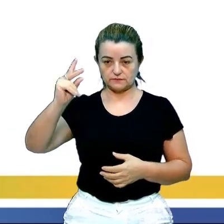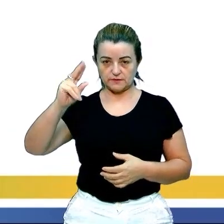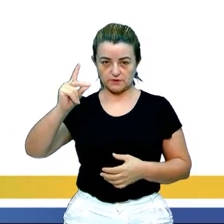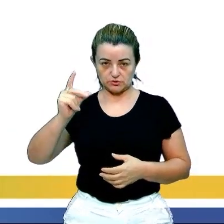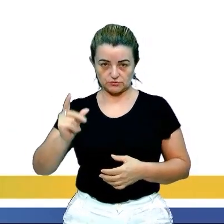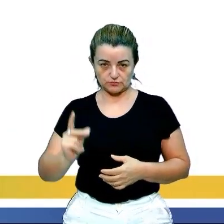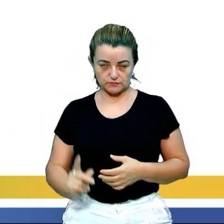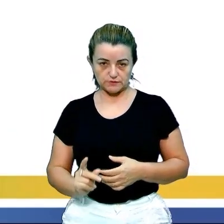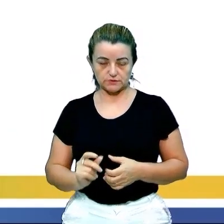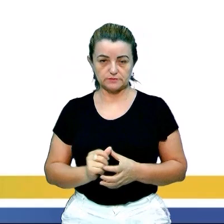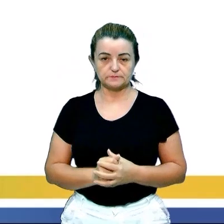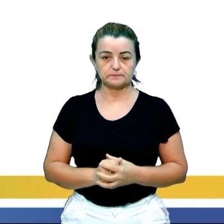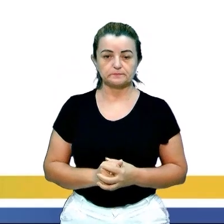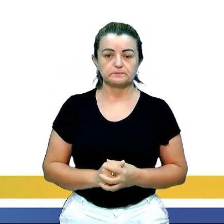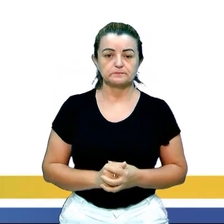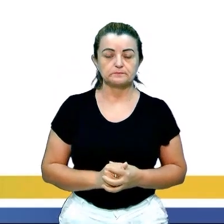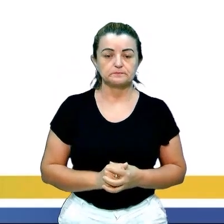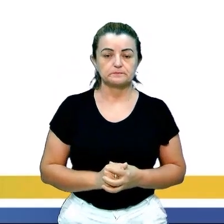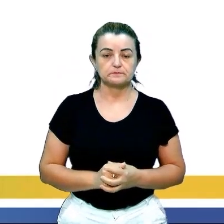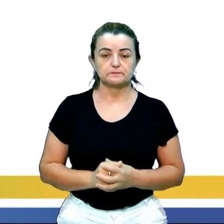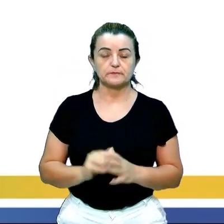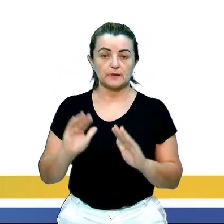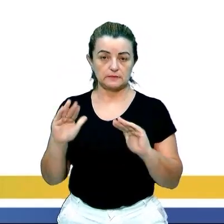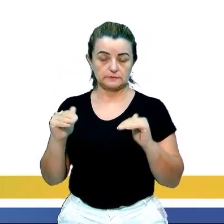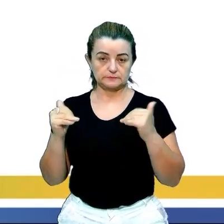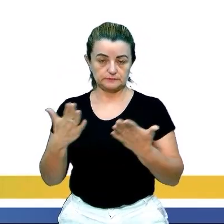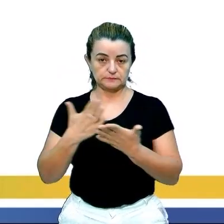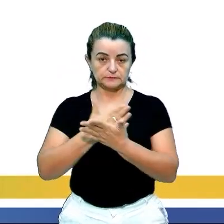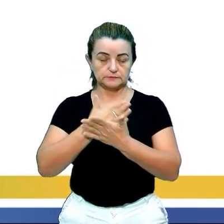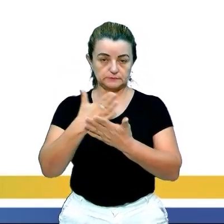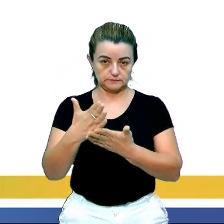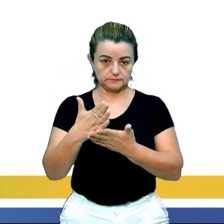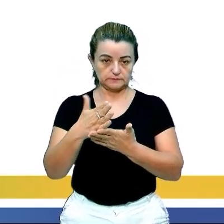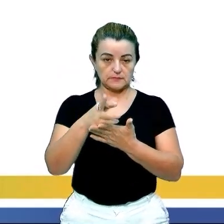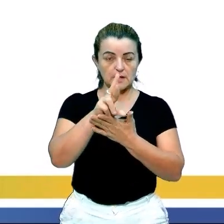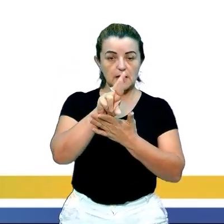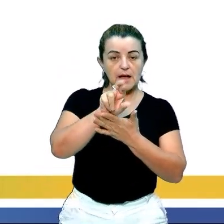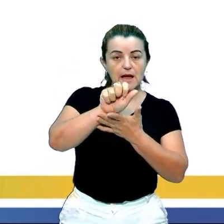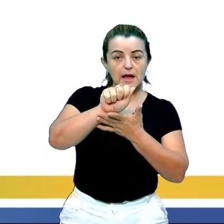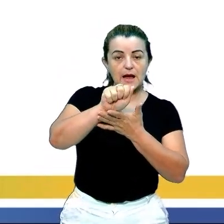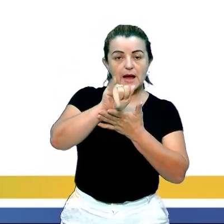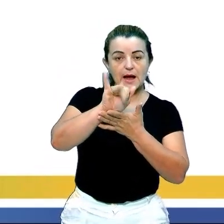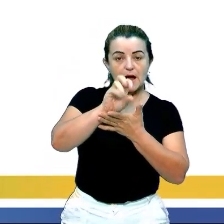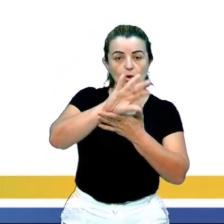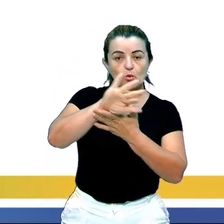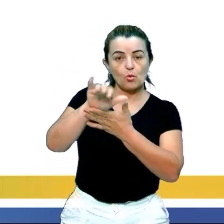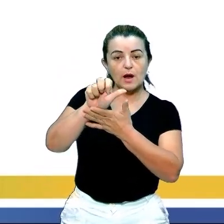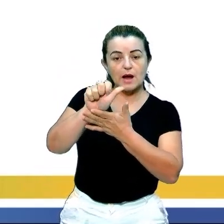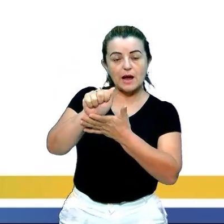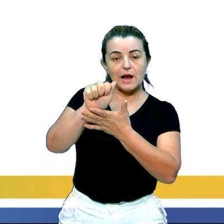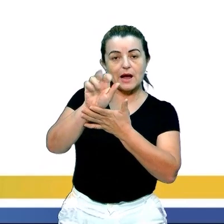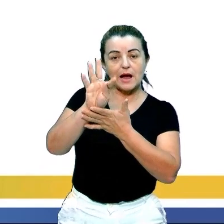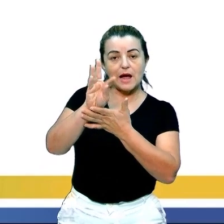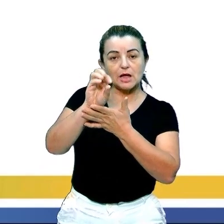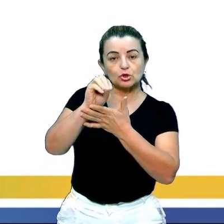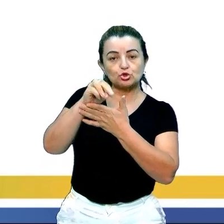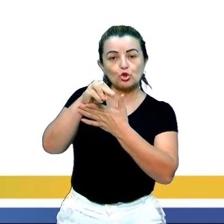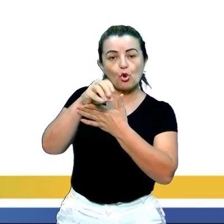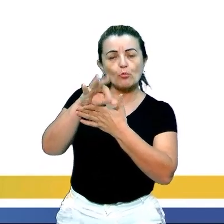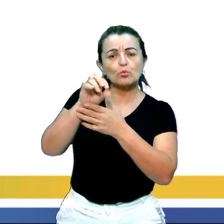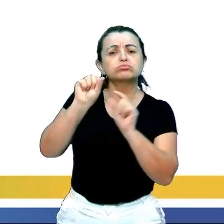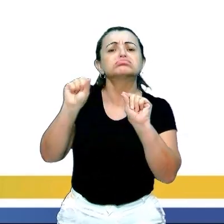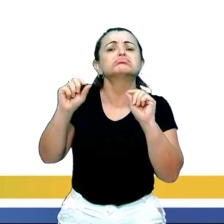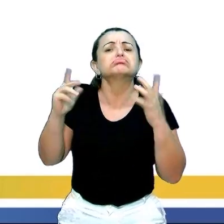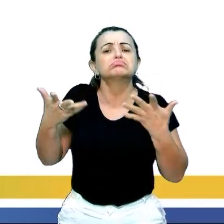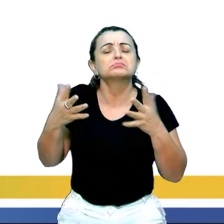da eletropositividade, tá? Então, vamos começar com o raio atômico. O que é isso? É a distância média